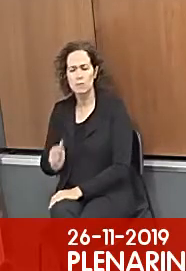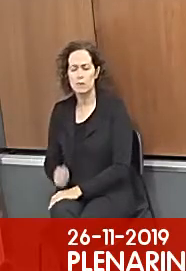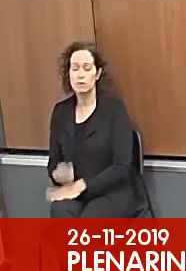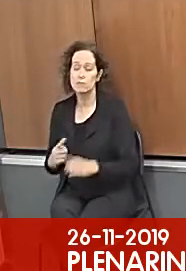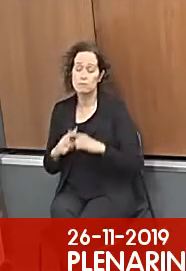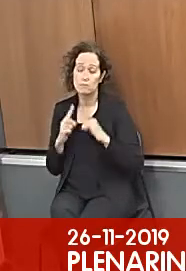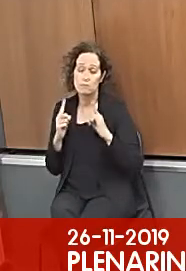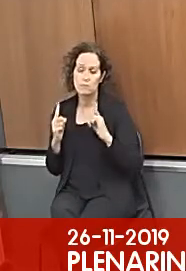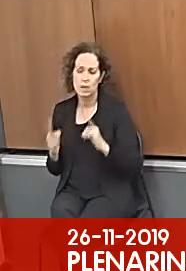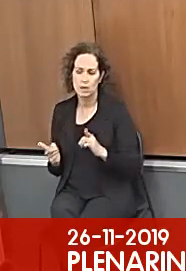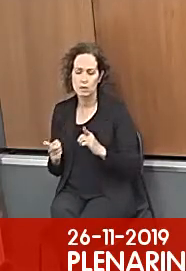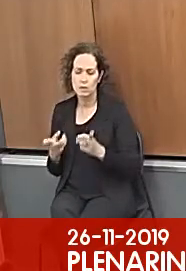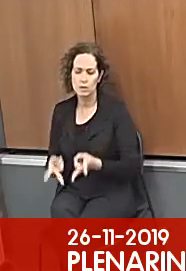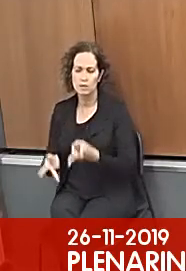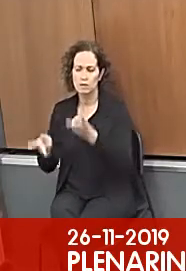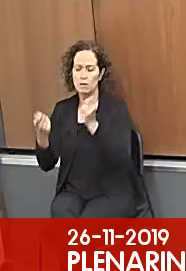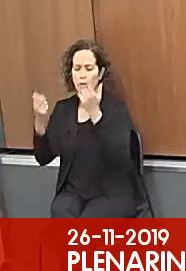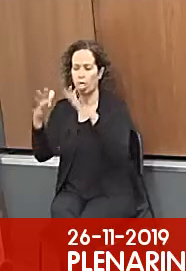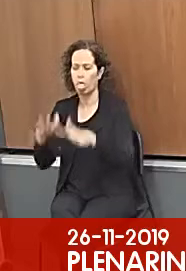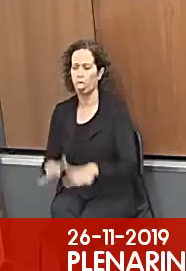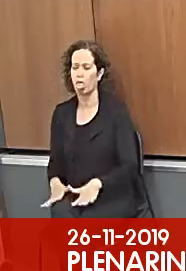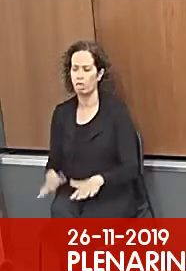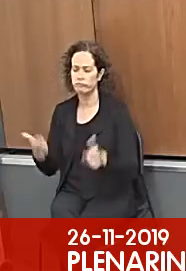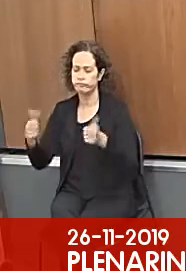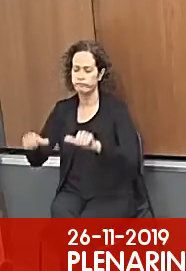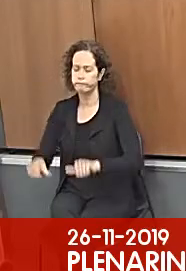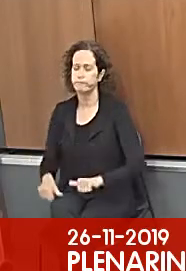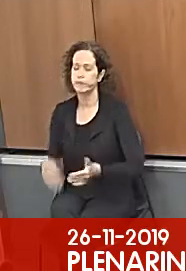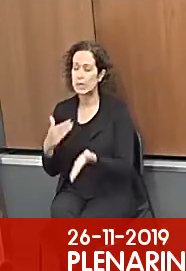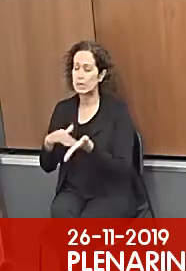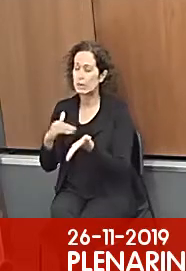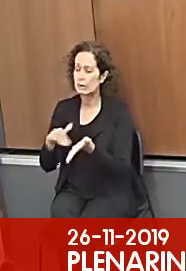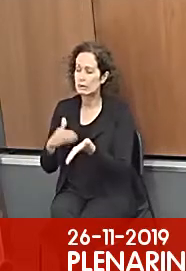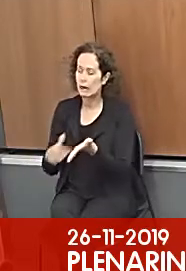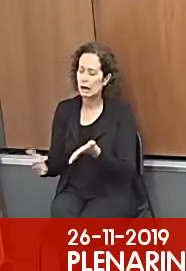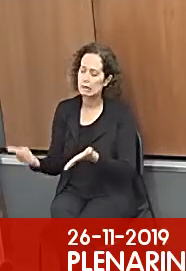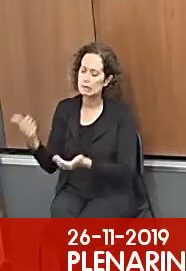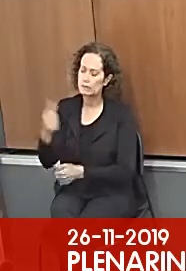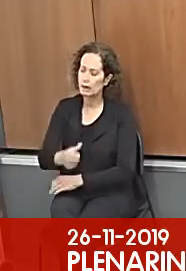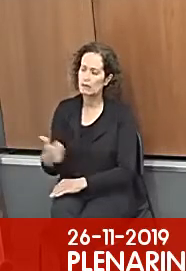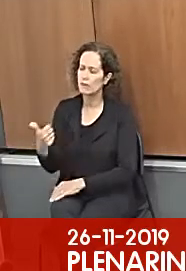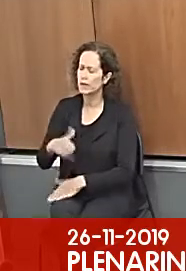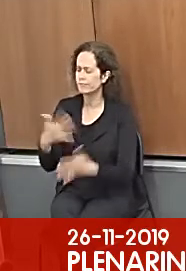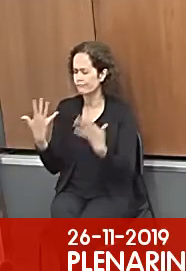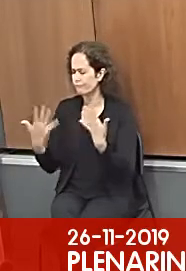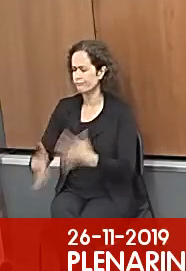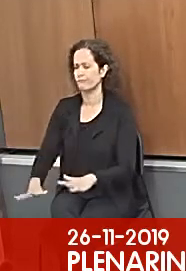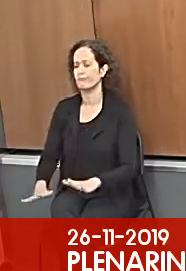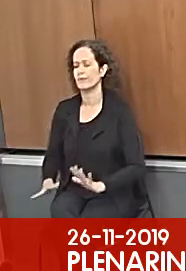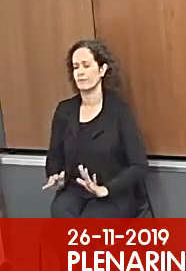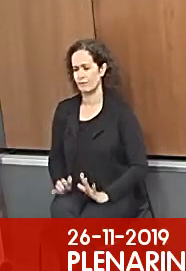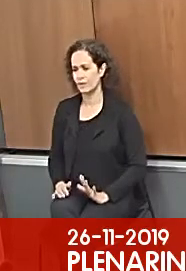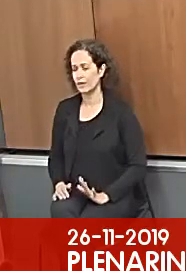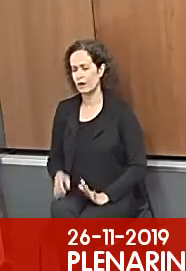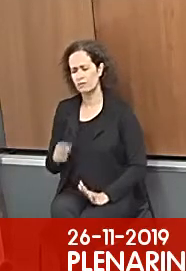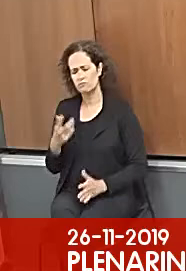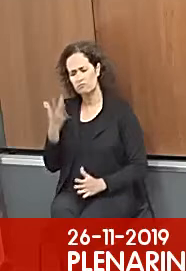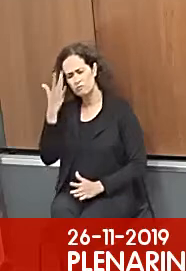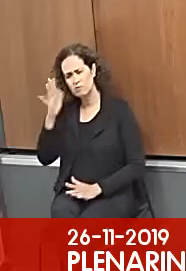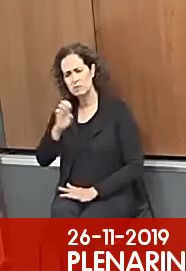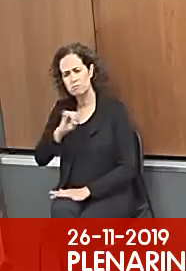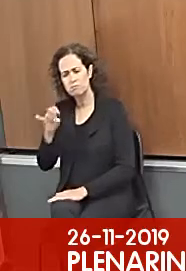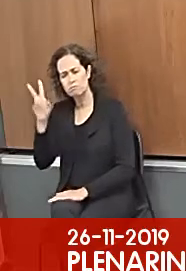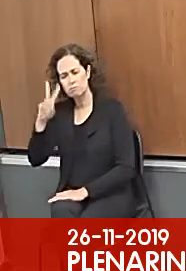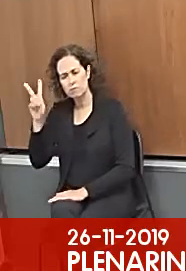nós vimos isso desmoronar com secretários que vieram aí e não queriam. Quando a, não sei se o senhor lembra